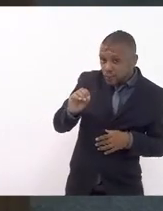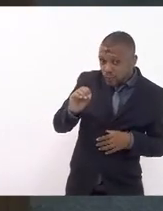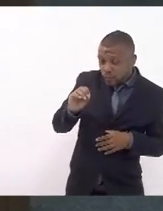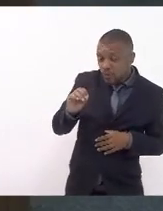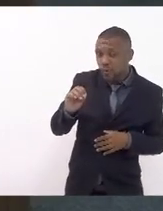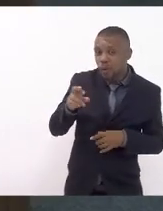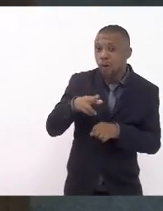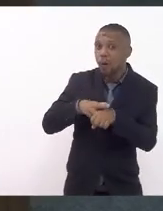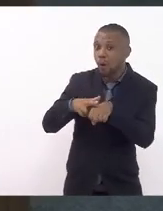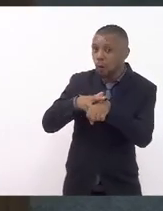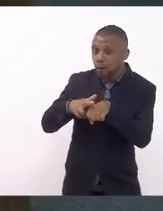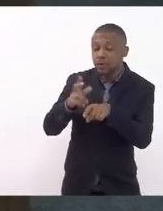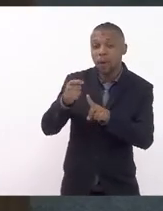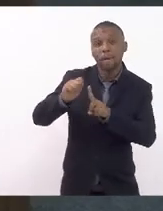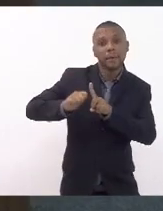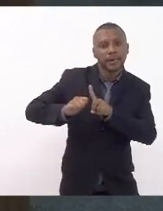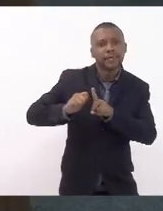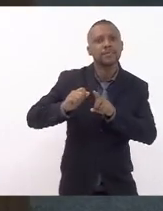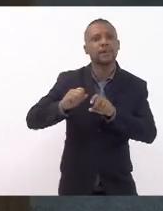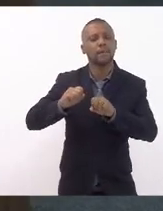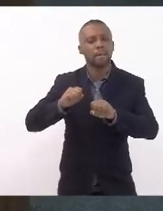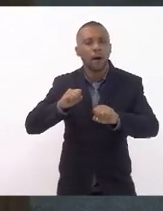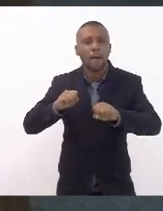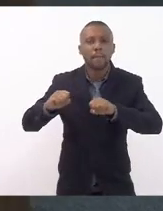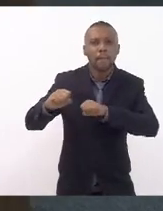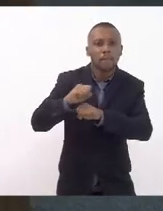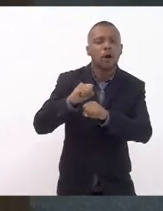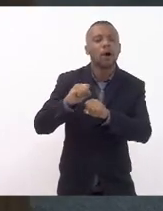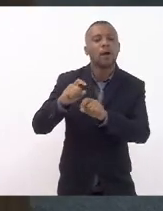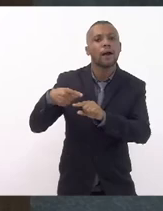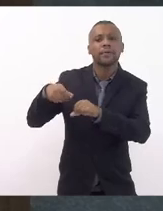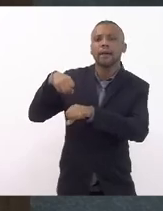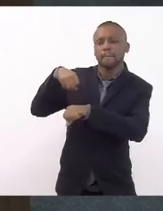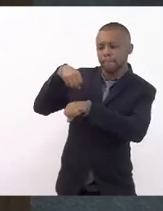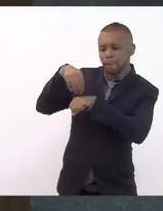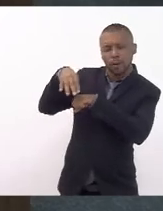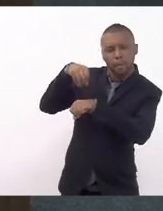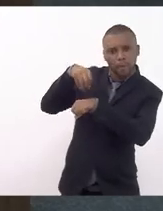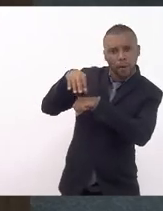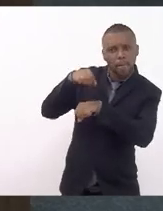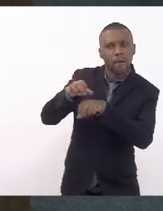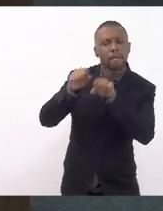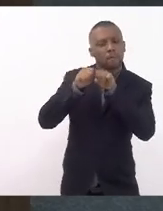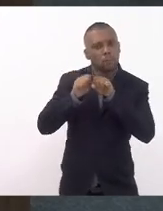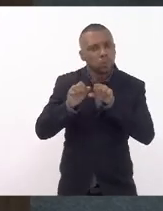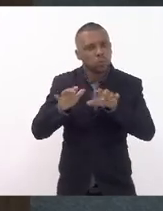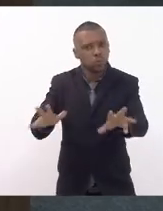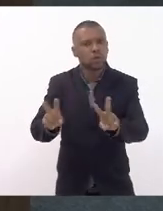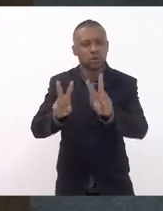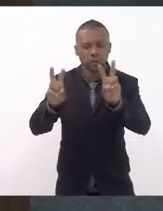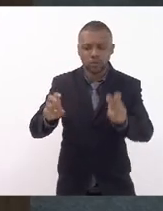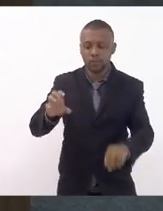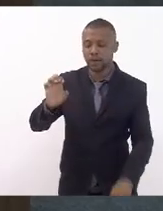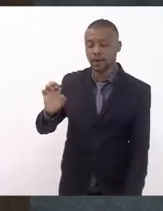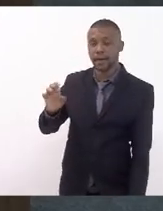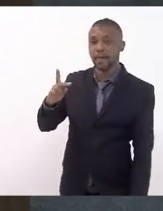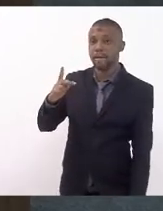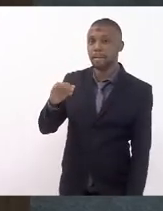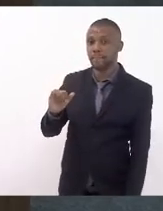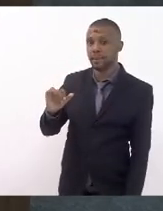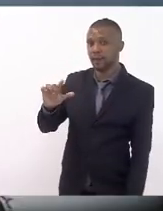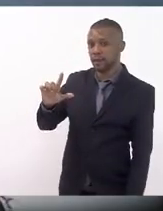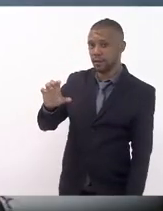é o roxo. Mês da disseminação e da informação sobre a epilepsia. Por favor.